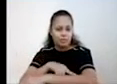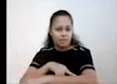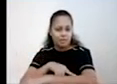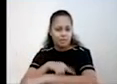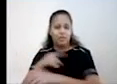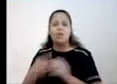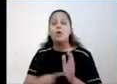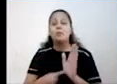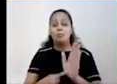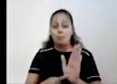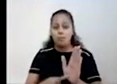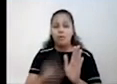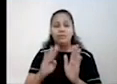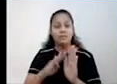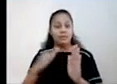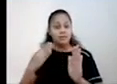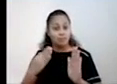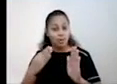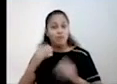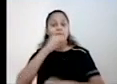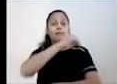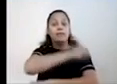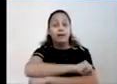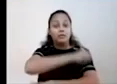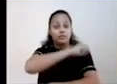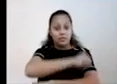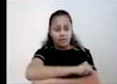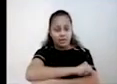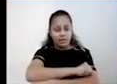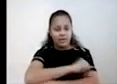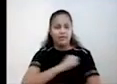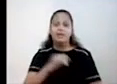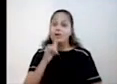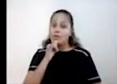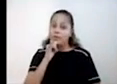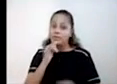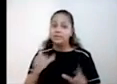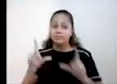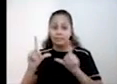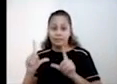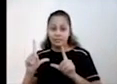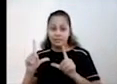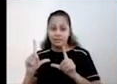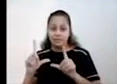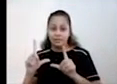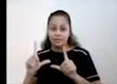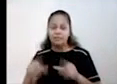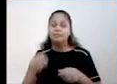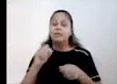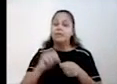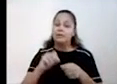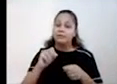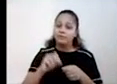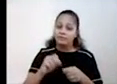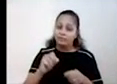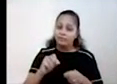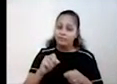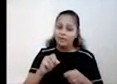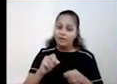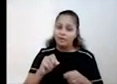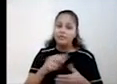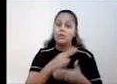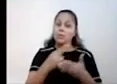Faça a indicação das portas e das janelas, como nessa imagem que você está vendo. Tente reproduzir a proporção